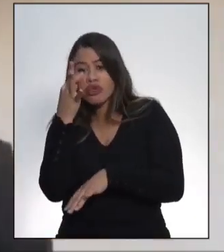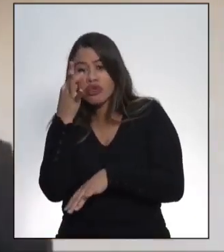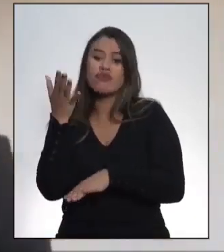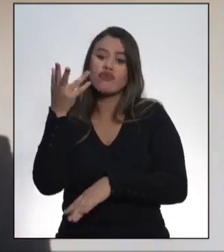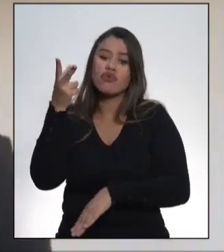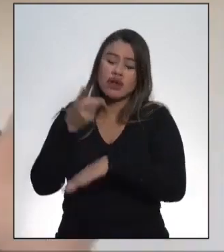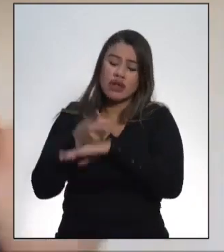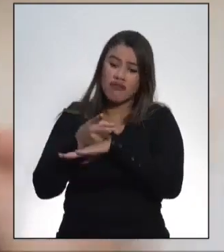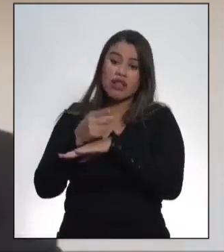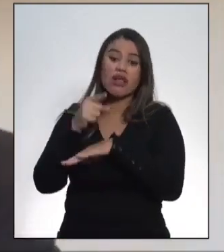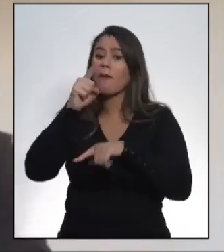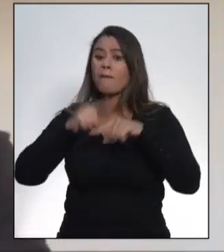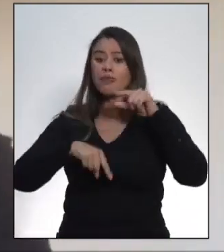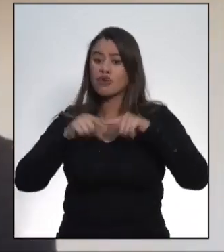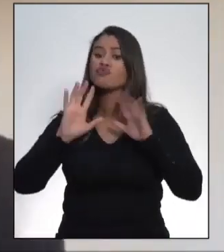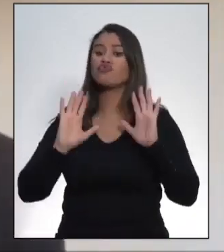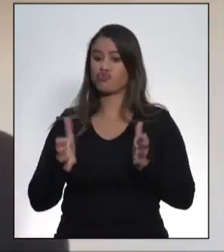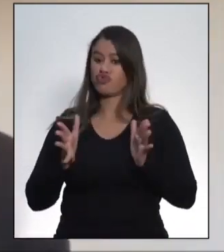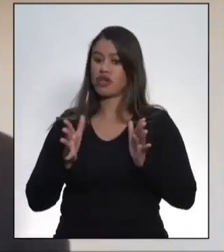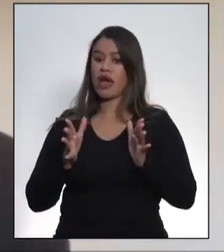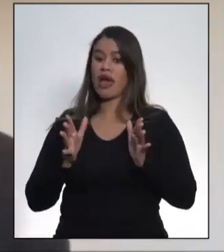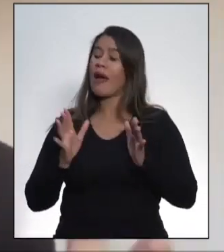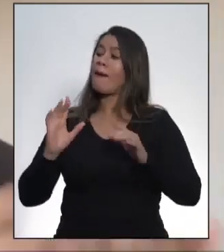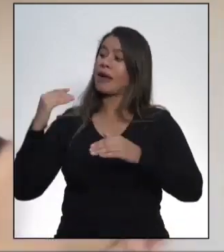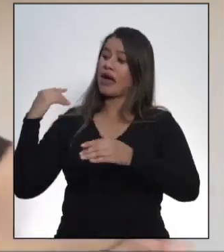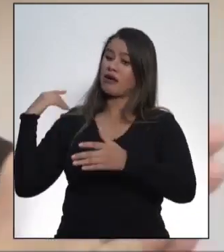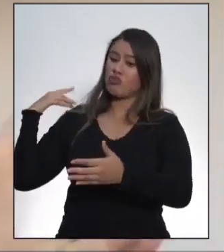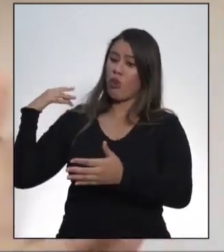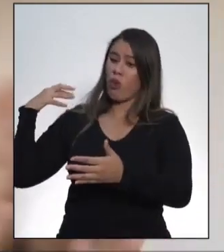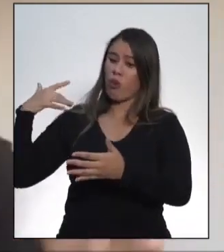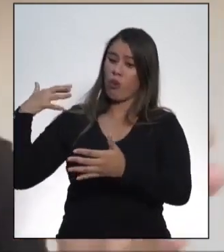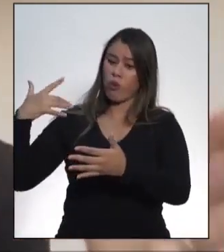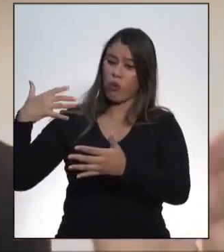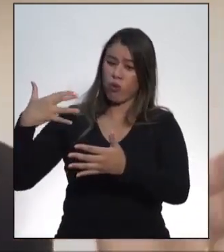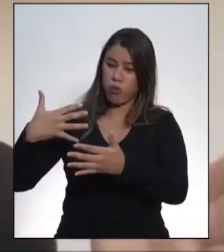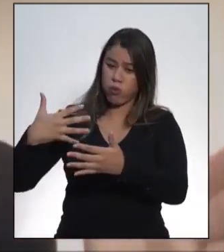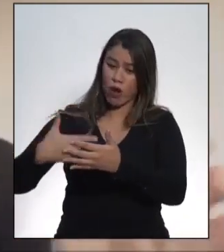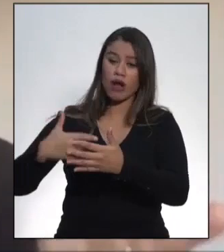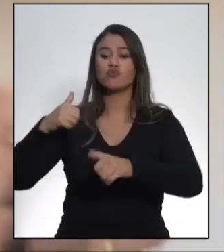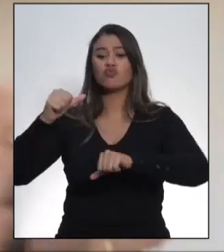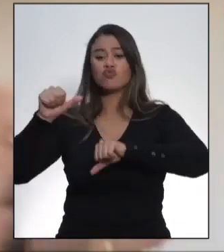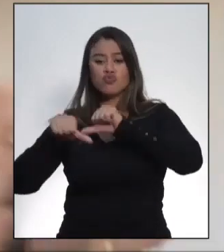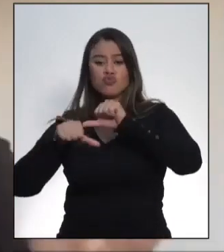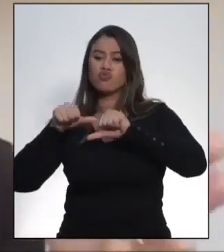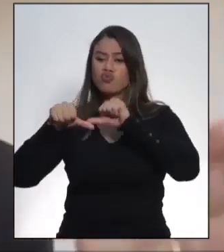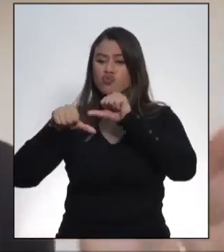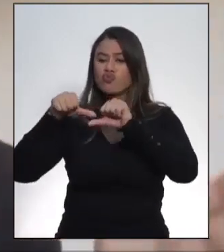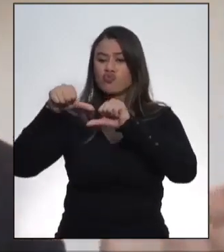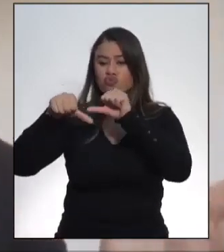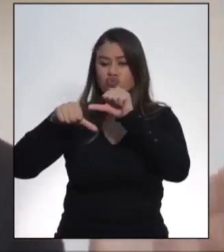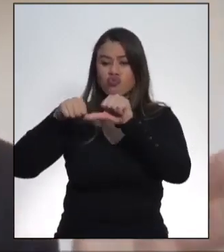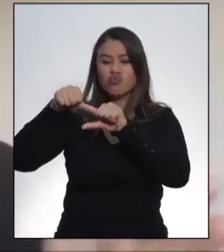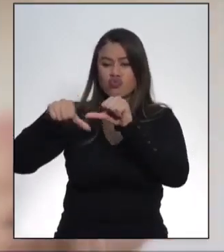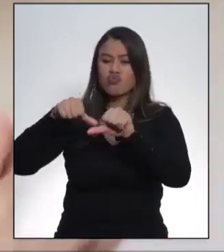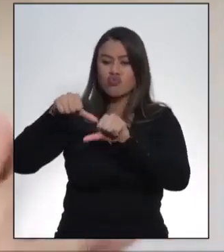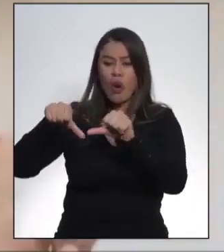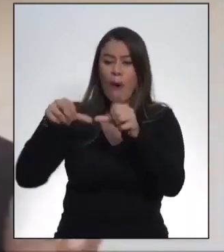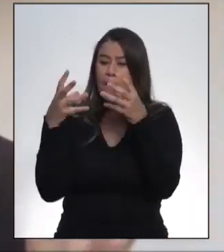era o produto. Mas de lá para cá, foram feitas diversas atualizações, diversas